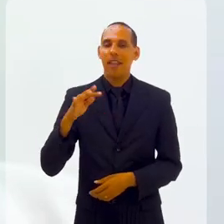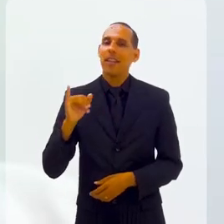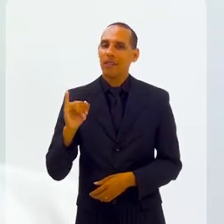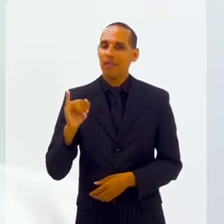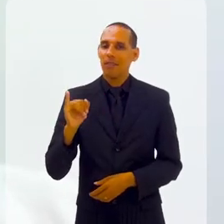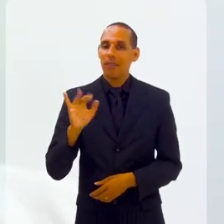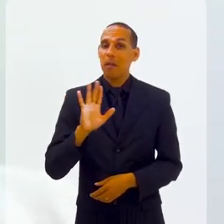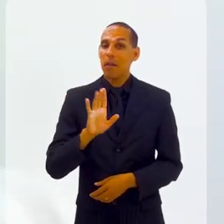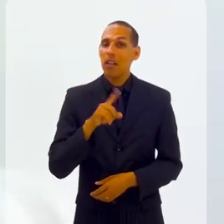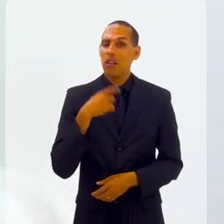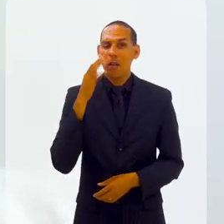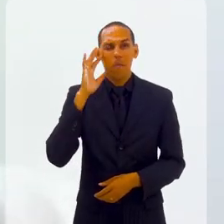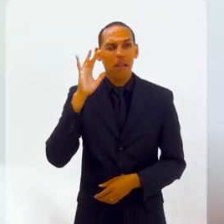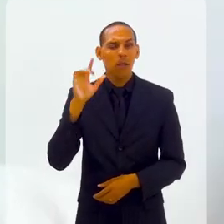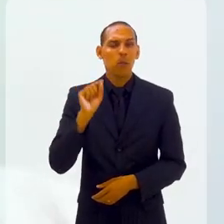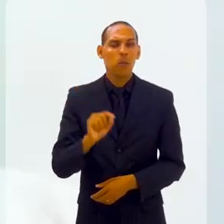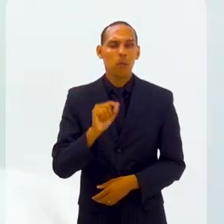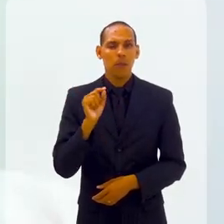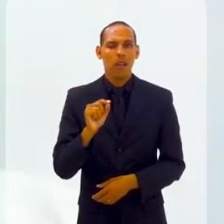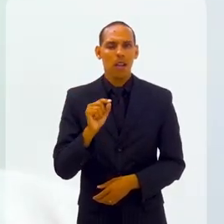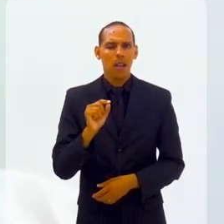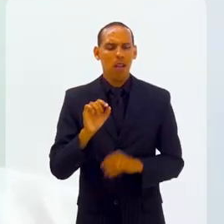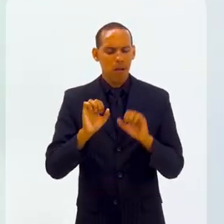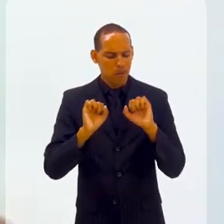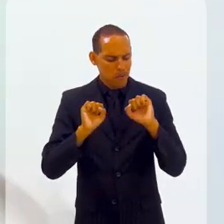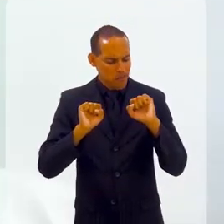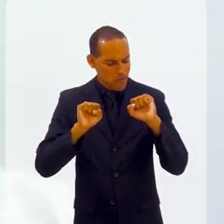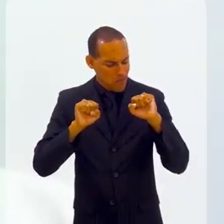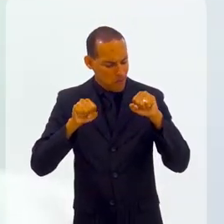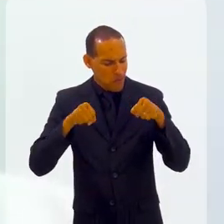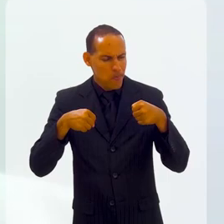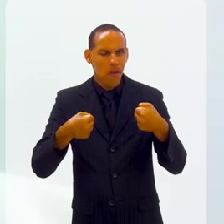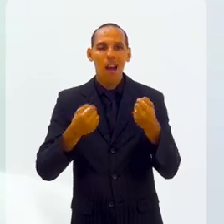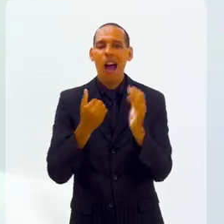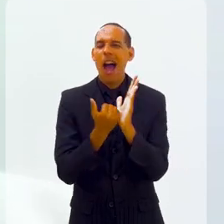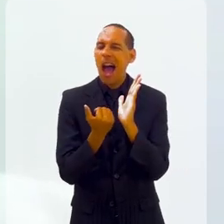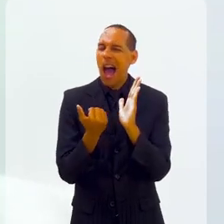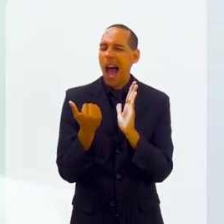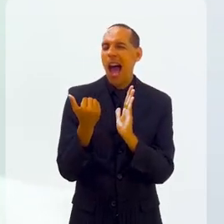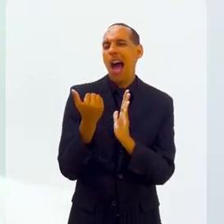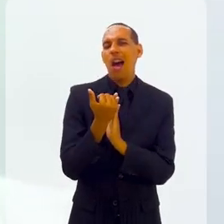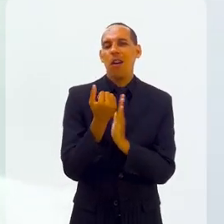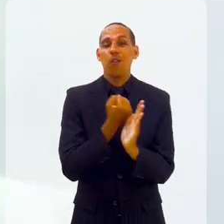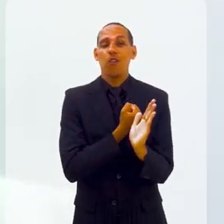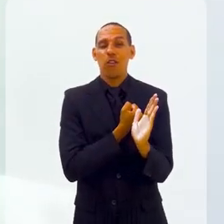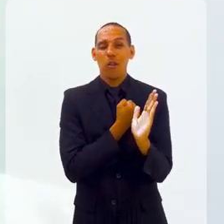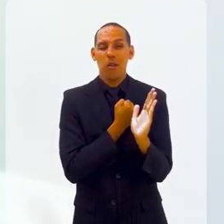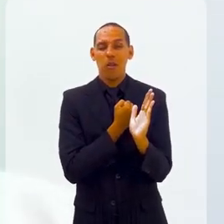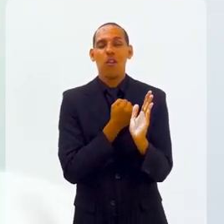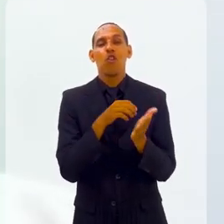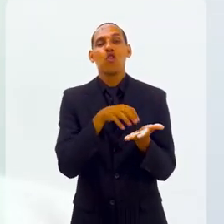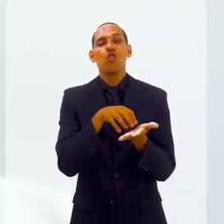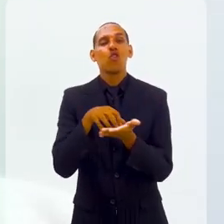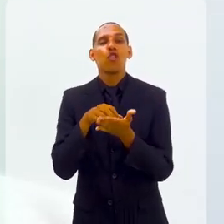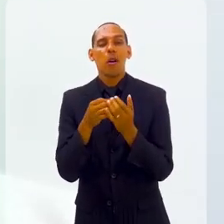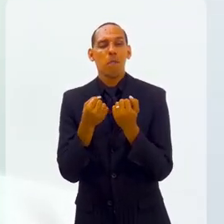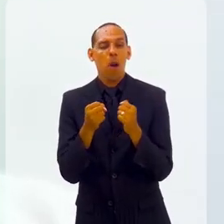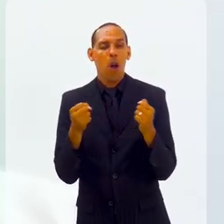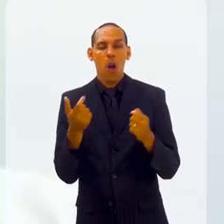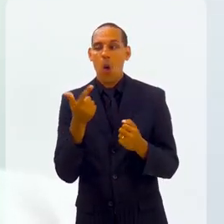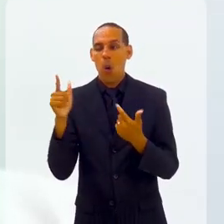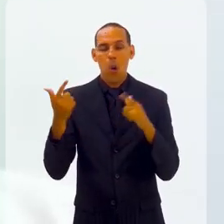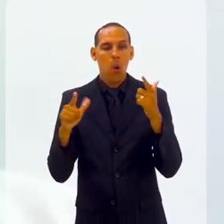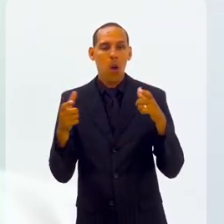mas a gente que a gente está pensando é de intensificado né expandir né esses núcleos pensando em outros